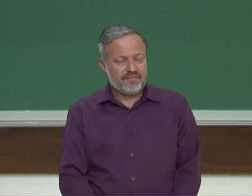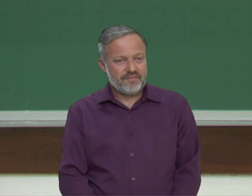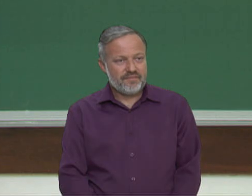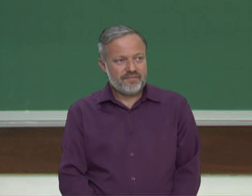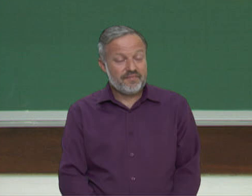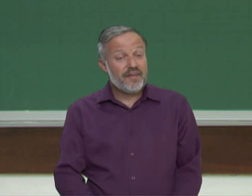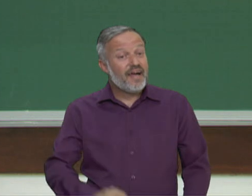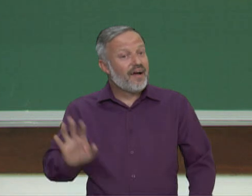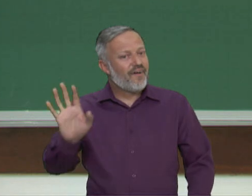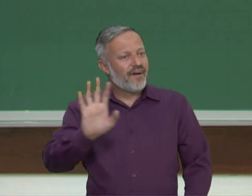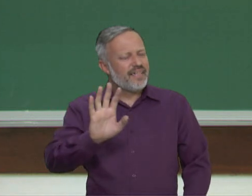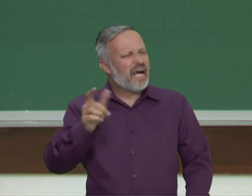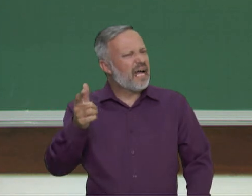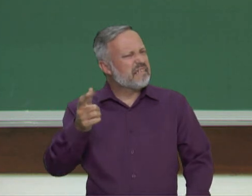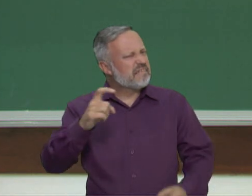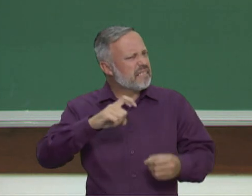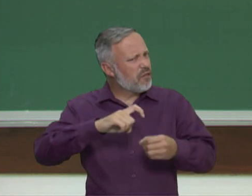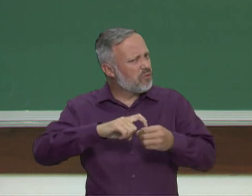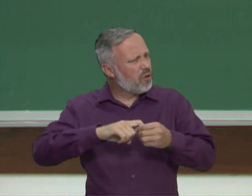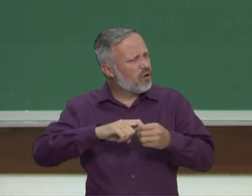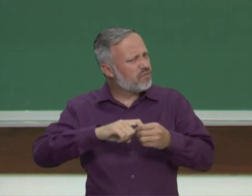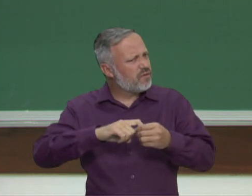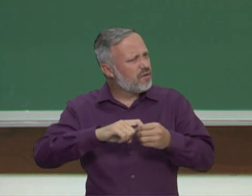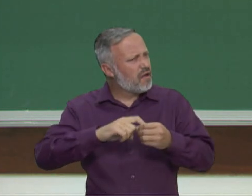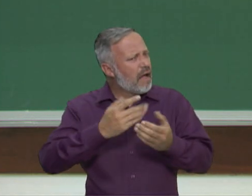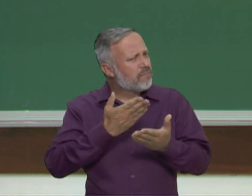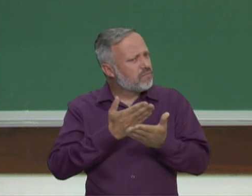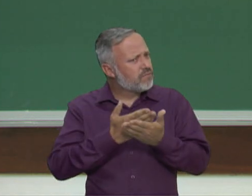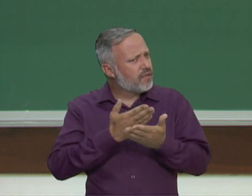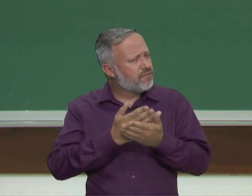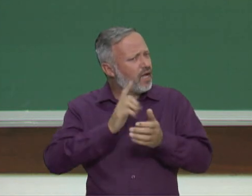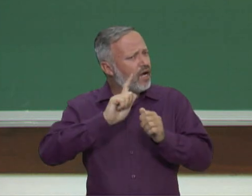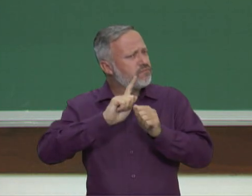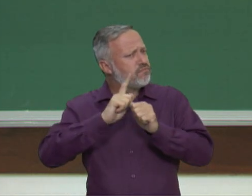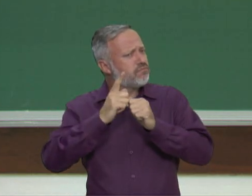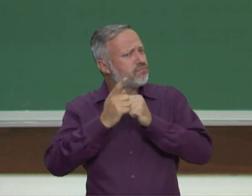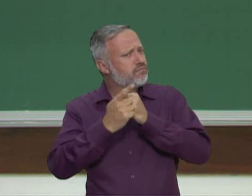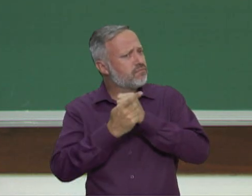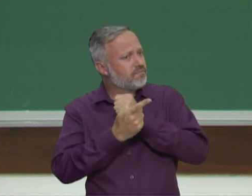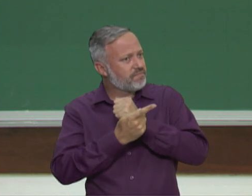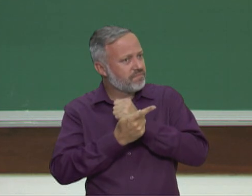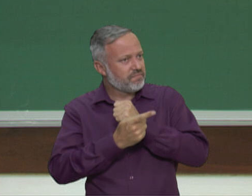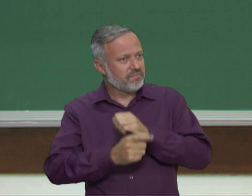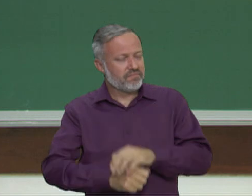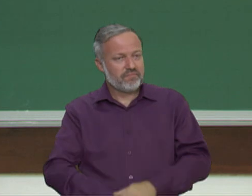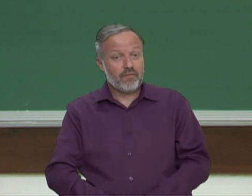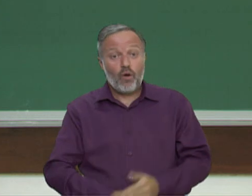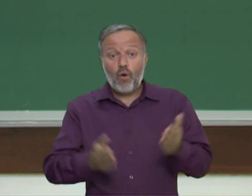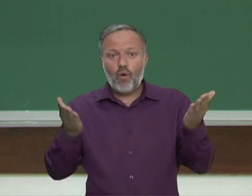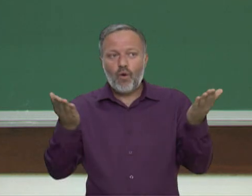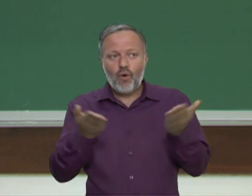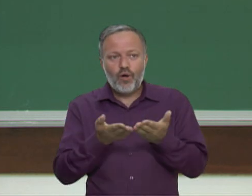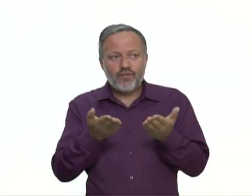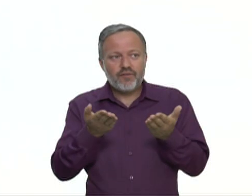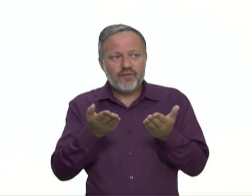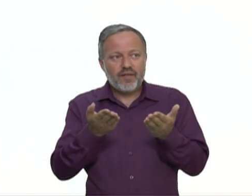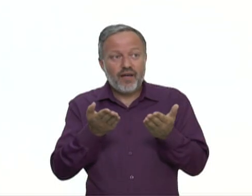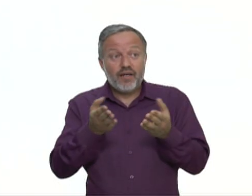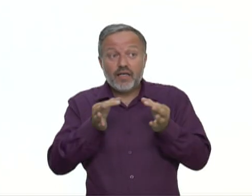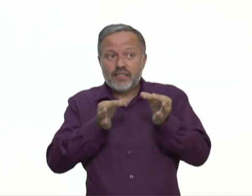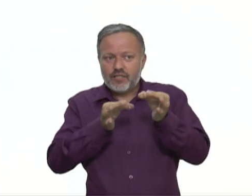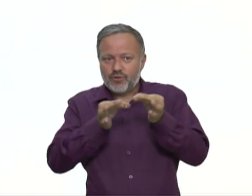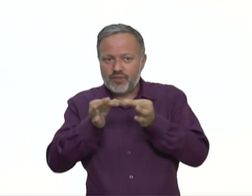Isso aí, pessoal, estamos de volta aí juntos, hein? Mais uma aula de geografia, vamos lá? Hoje a gente vai falar um pouquinho